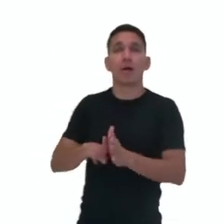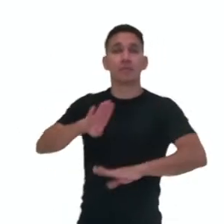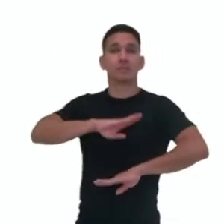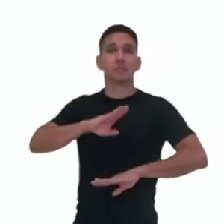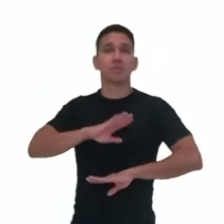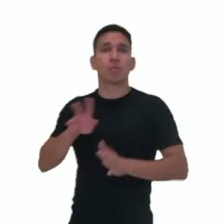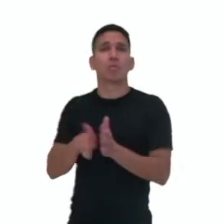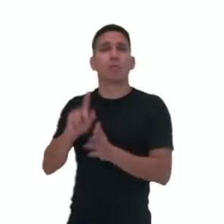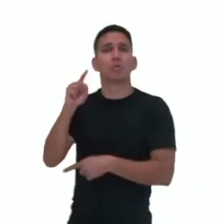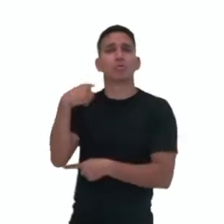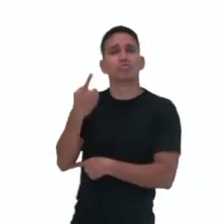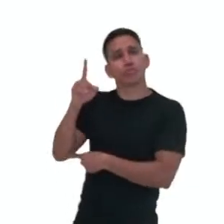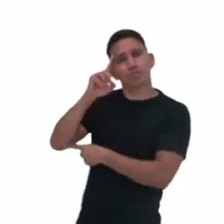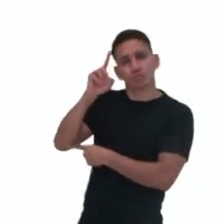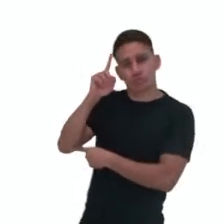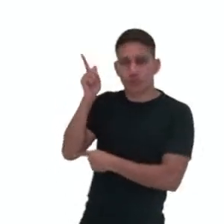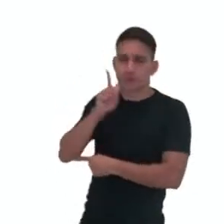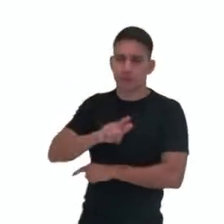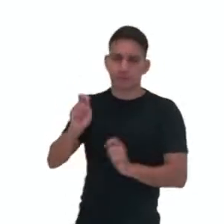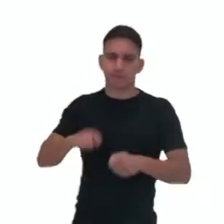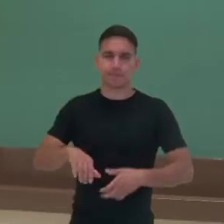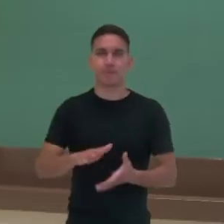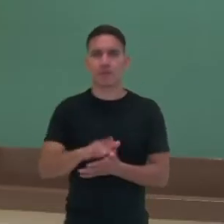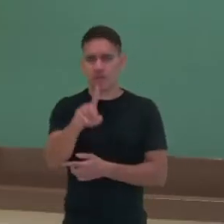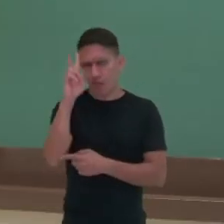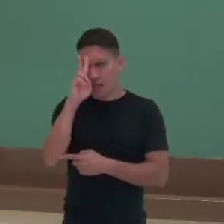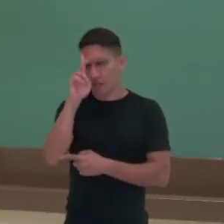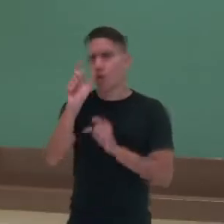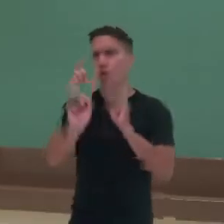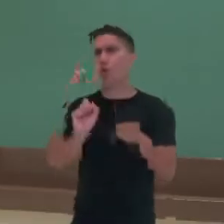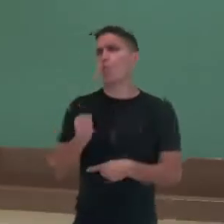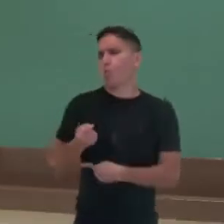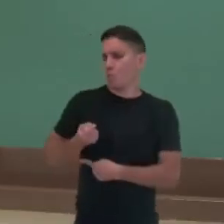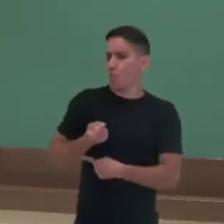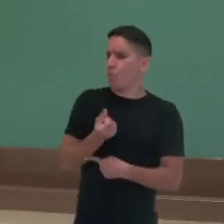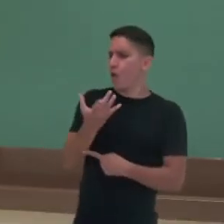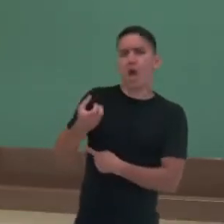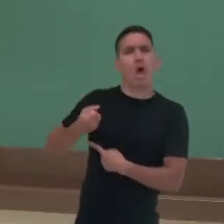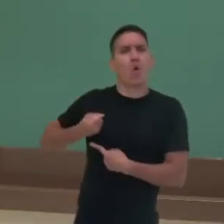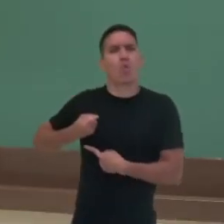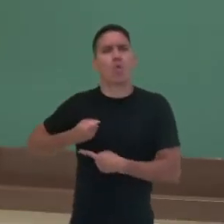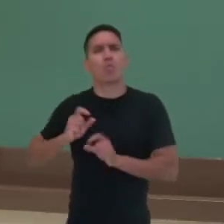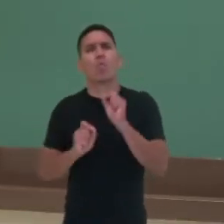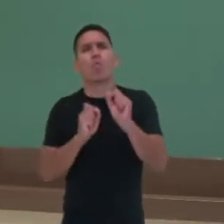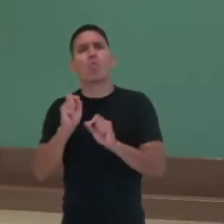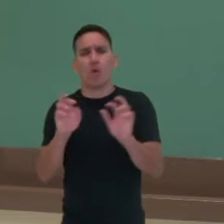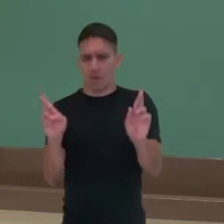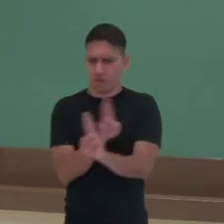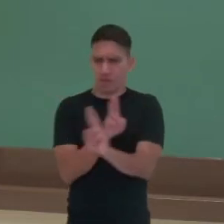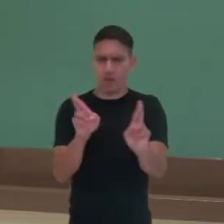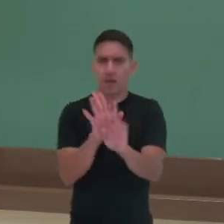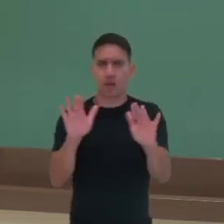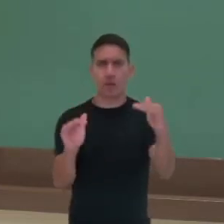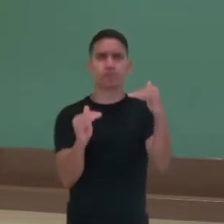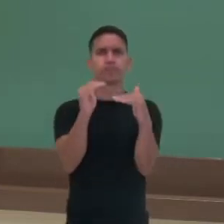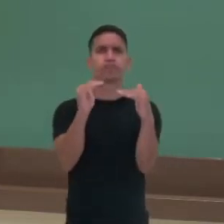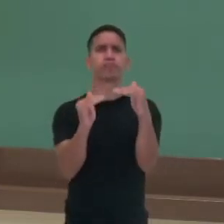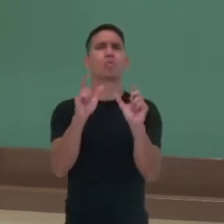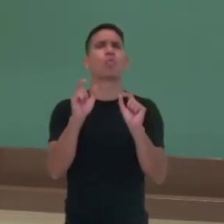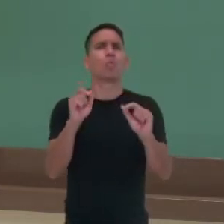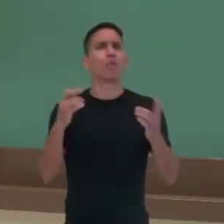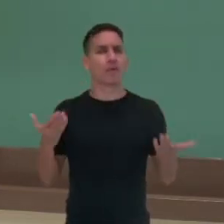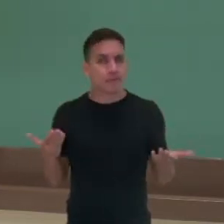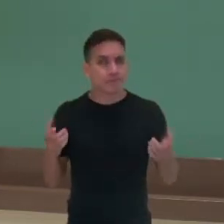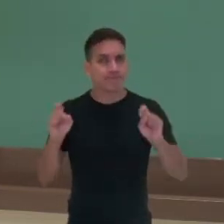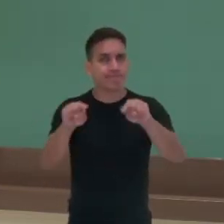dia a dia. Você se lembra então o que são os números diretamente proporcionais?